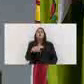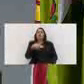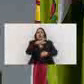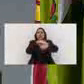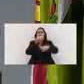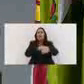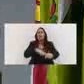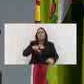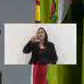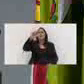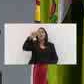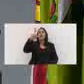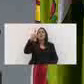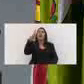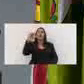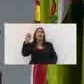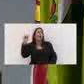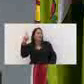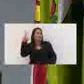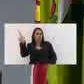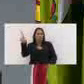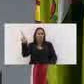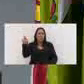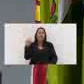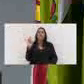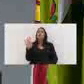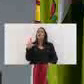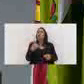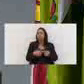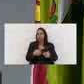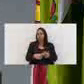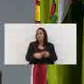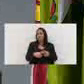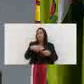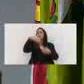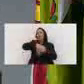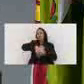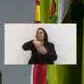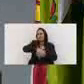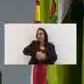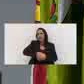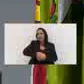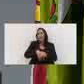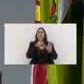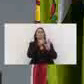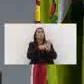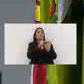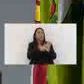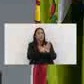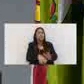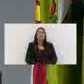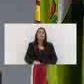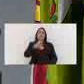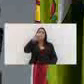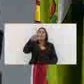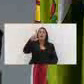está incerto no artigo 138 do Código Penal Brasileiro e prevê reclusão de seis meses a dois anos, além